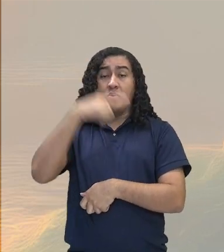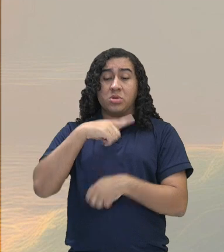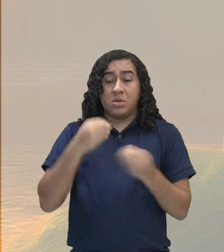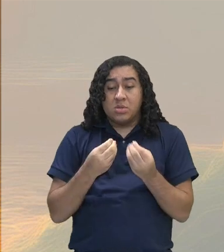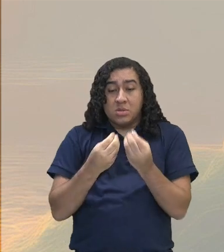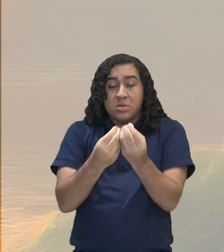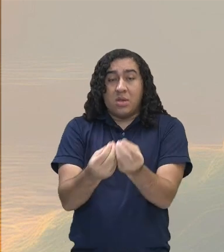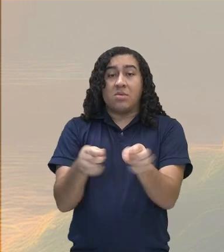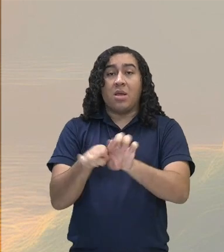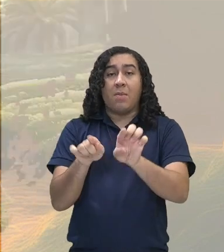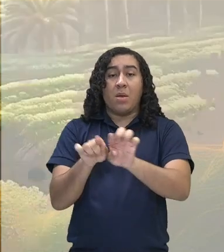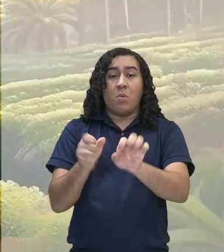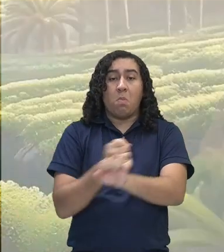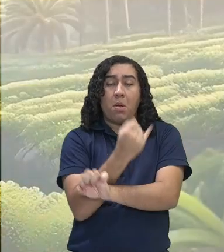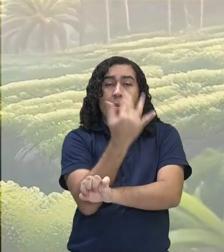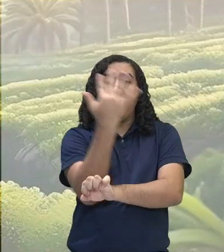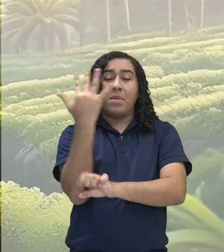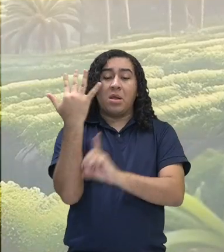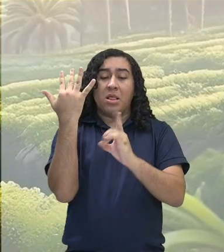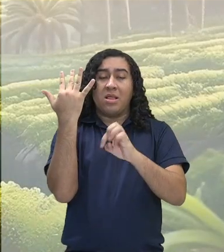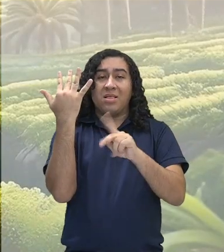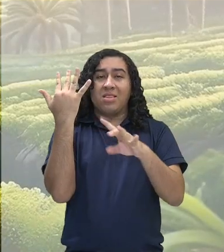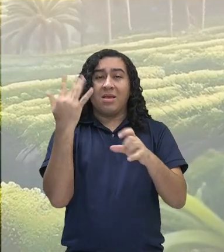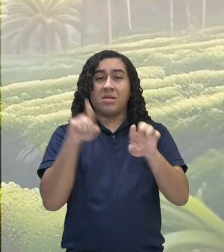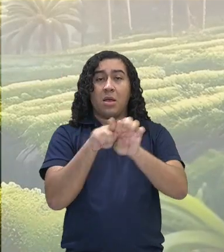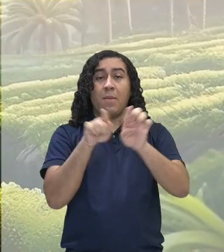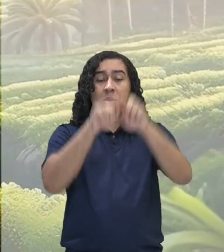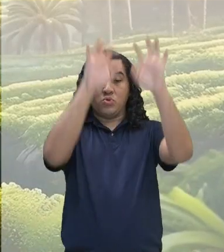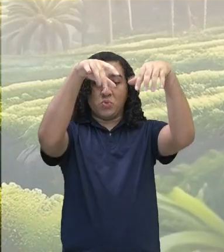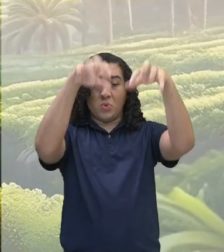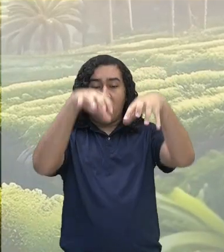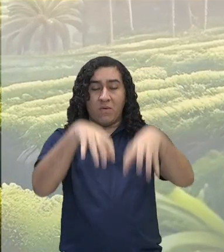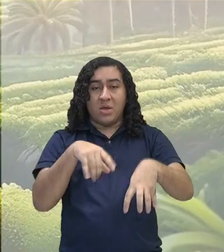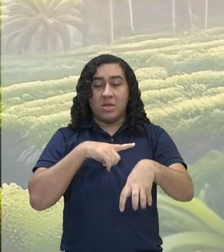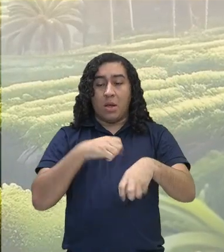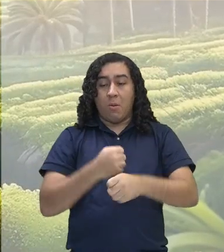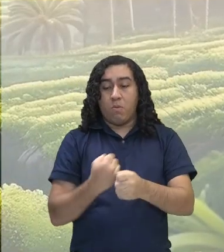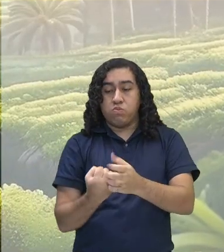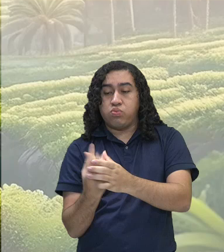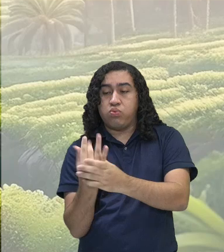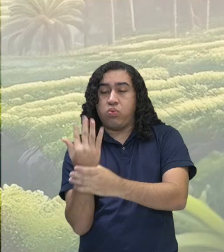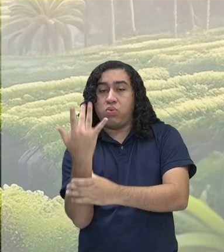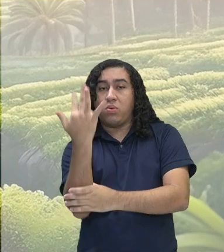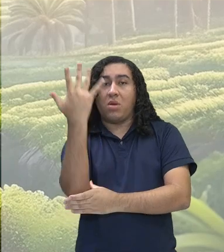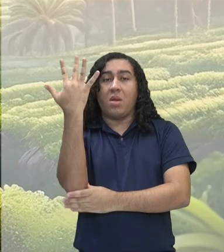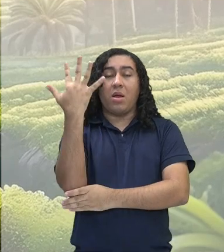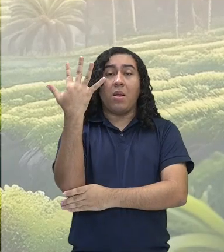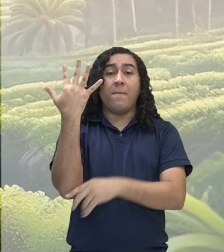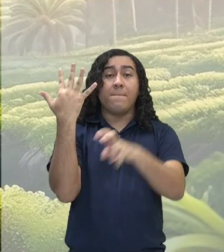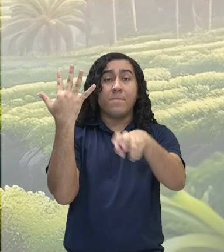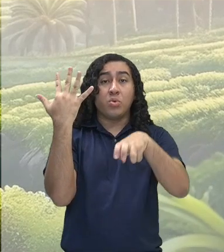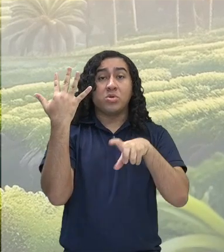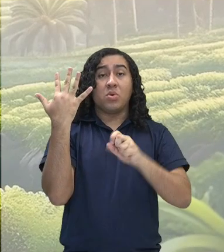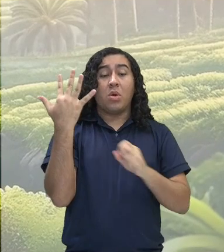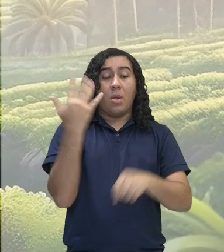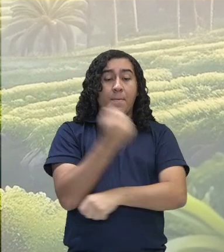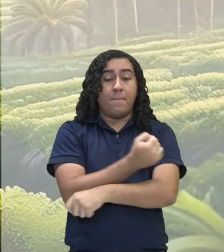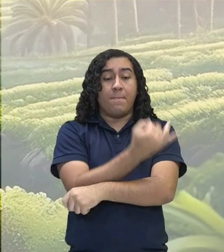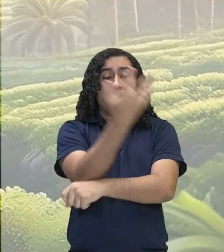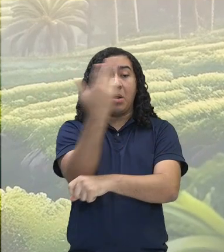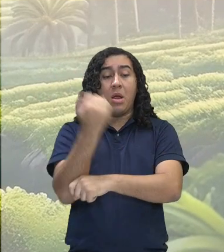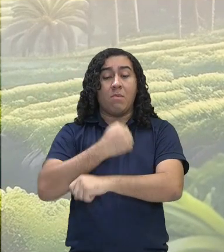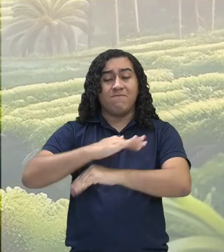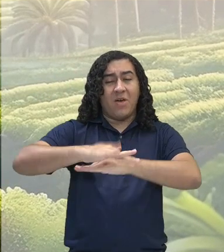uma palmeira de dendê e fez chover para que a árvore brotasse. Surgiram assim as florestas e